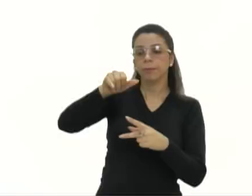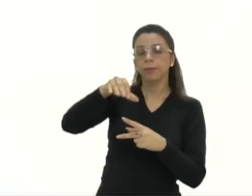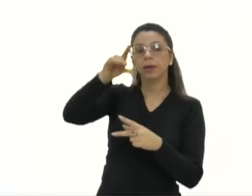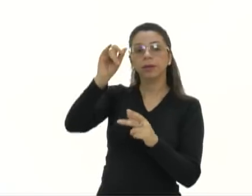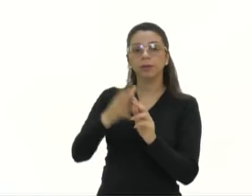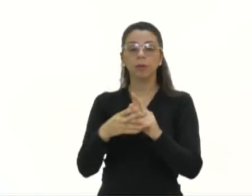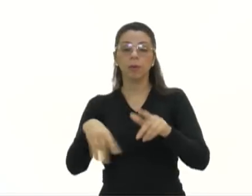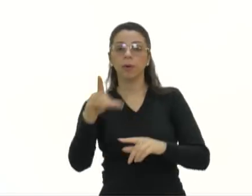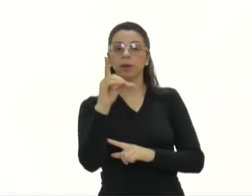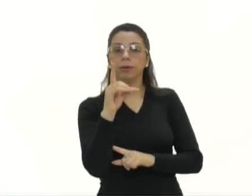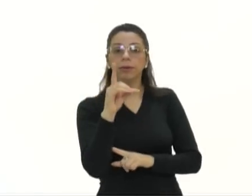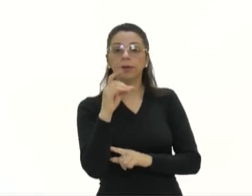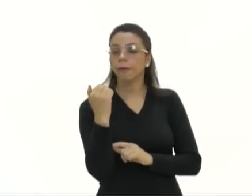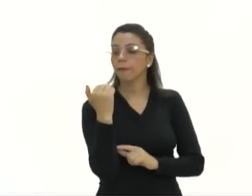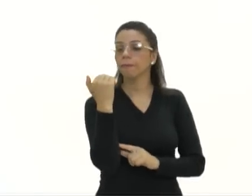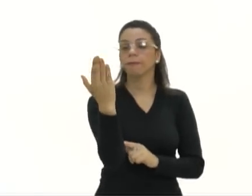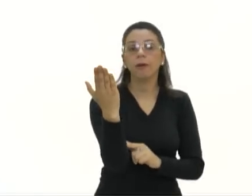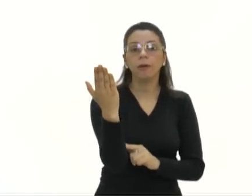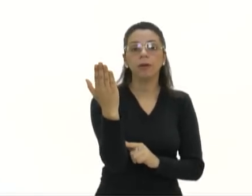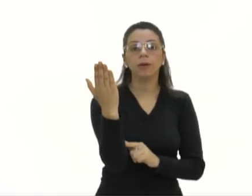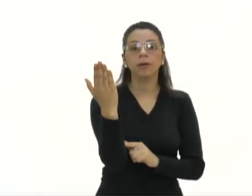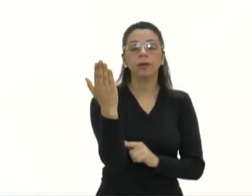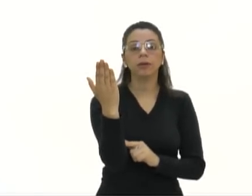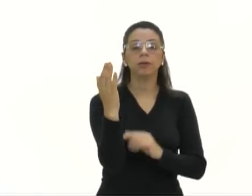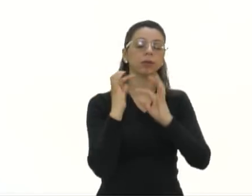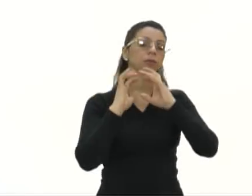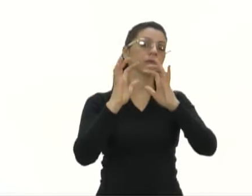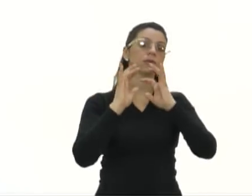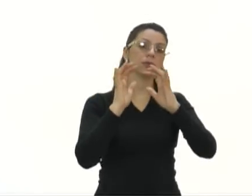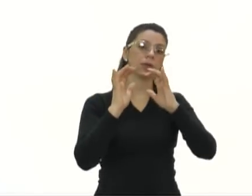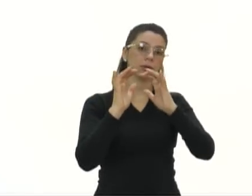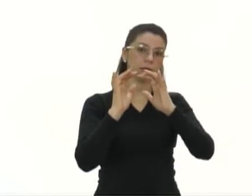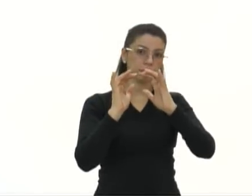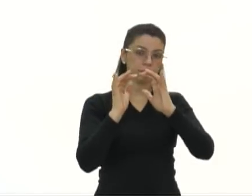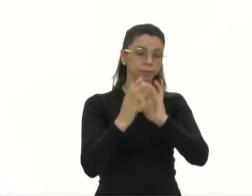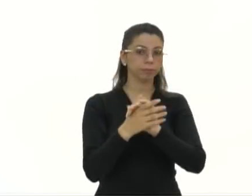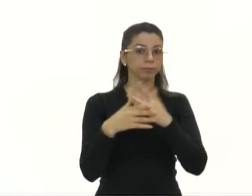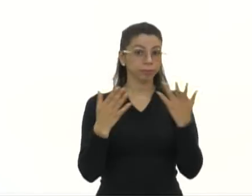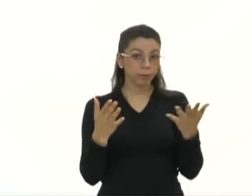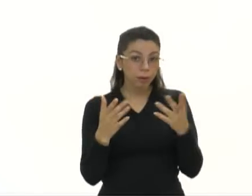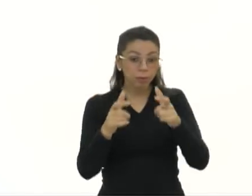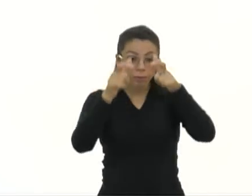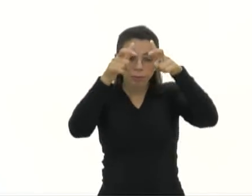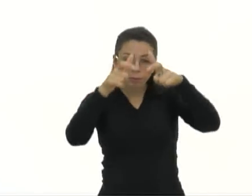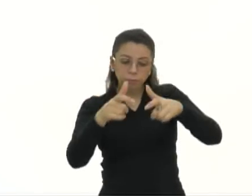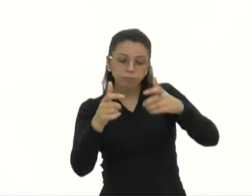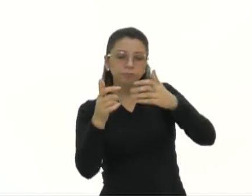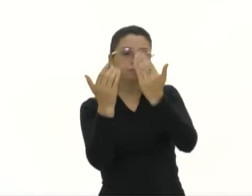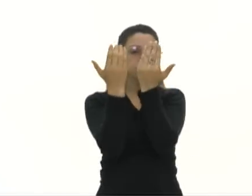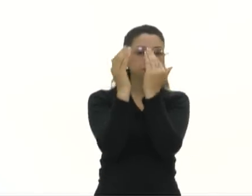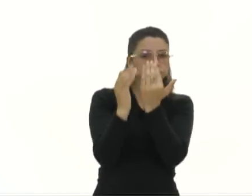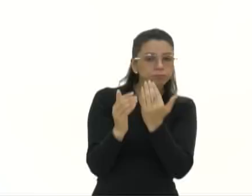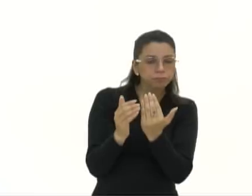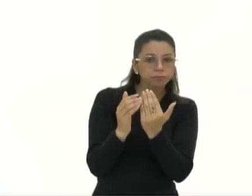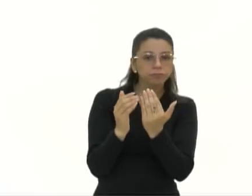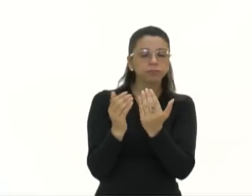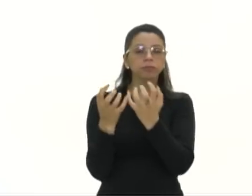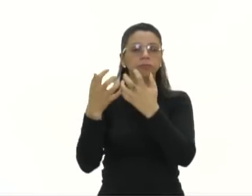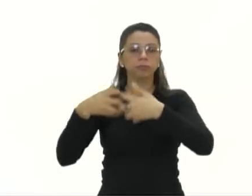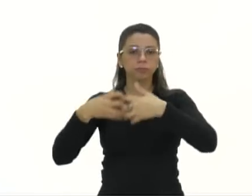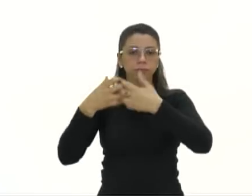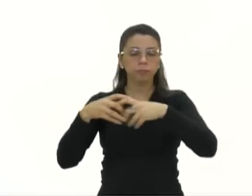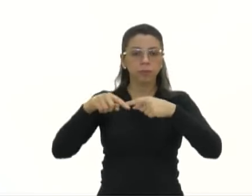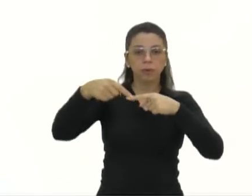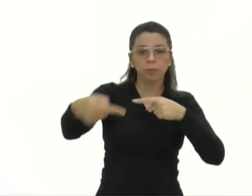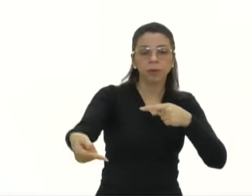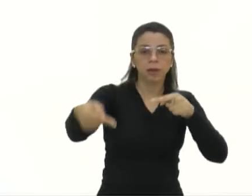D, a orelha externa com o cérebro. Pense direitinho a localização dessa estrutura e quem ela separa, que